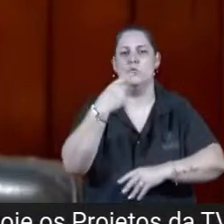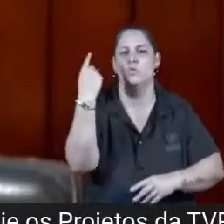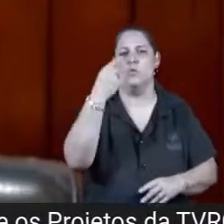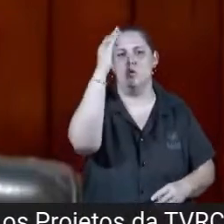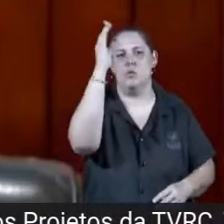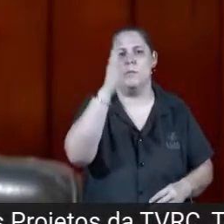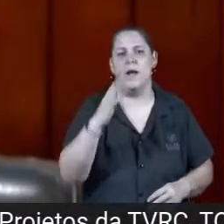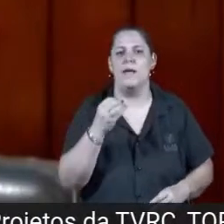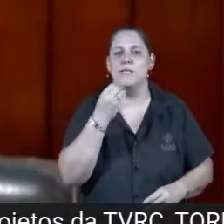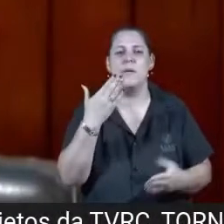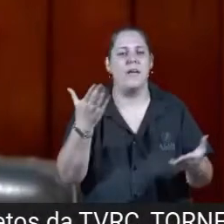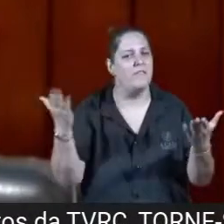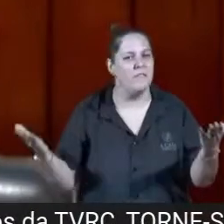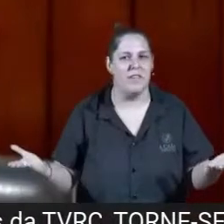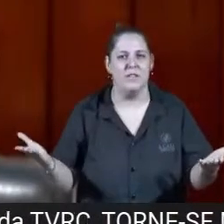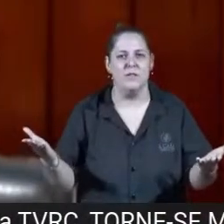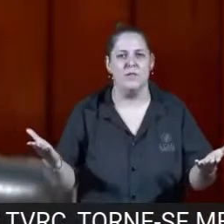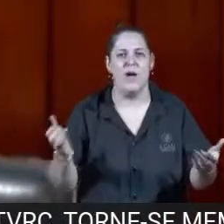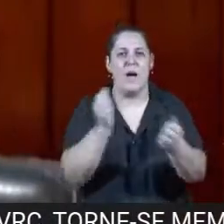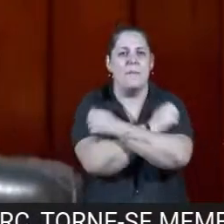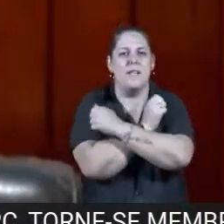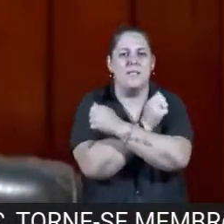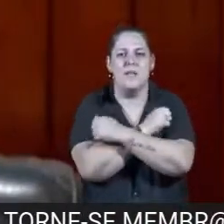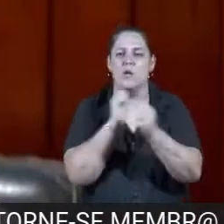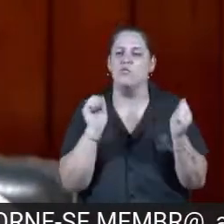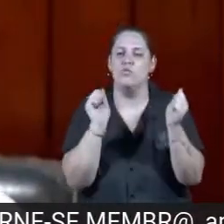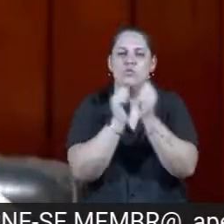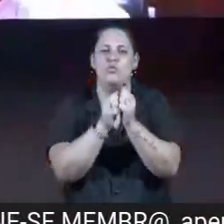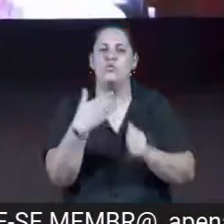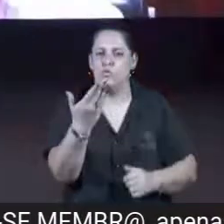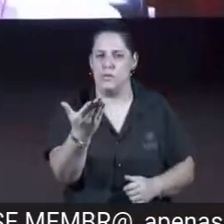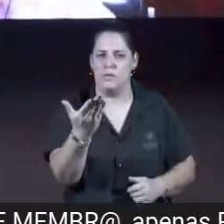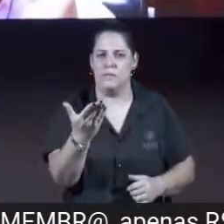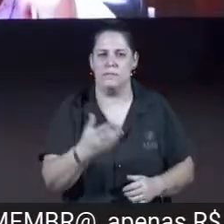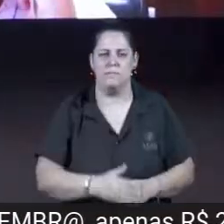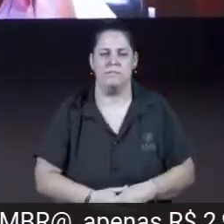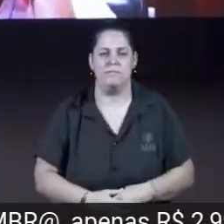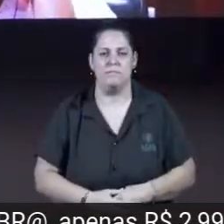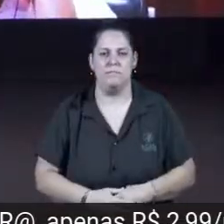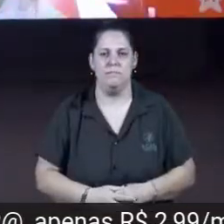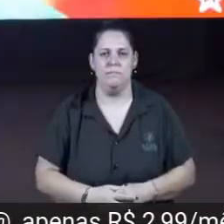Brasil. Seja bem-vindo, um abração, estamos juntos.